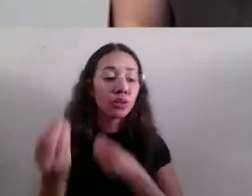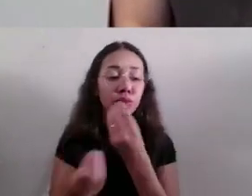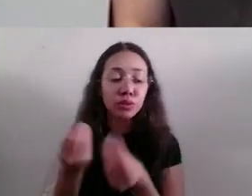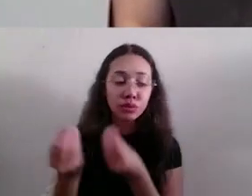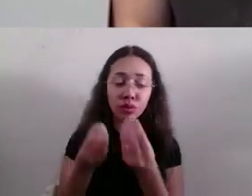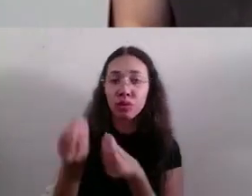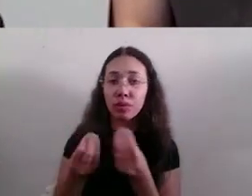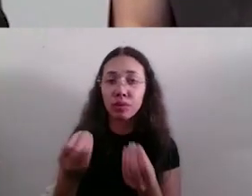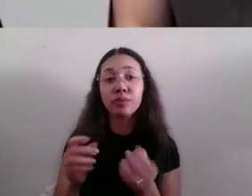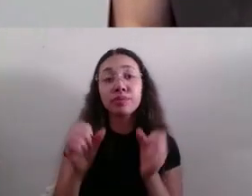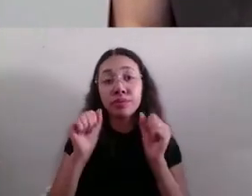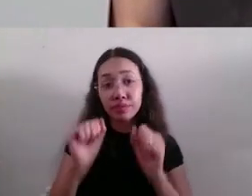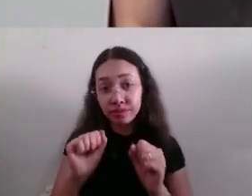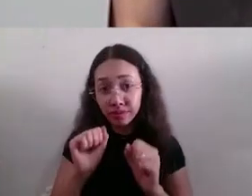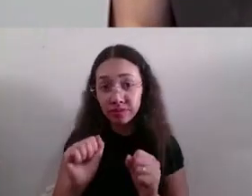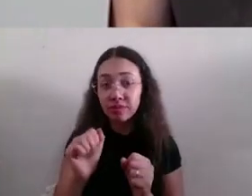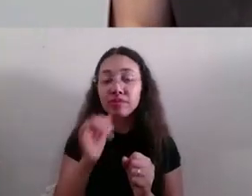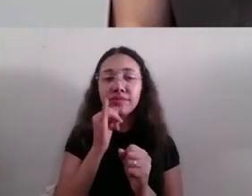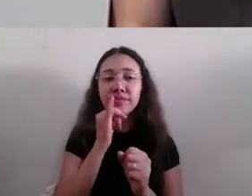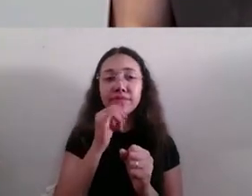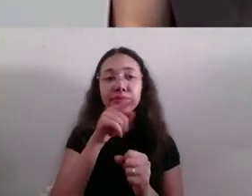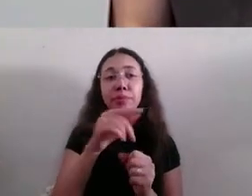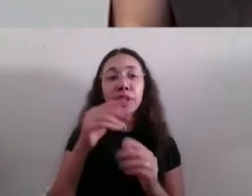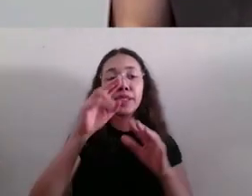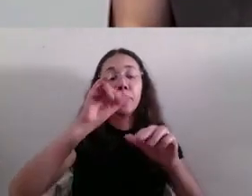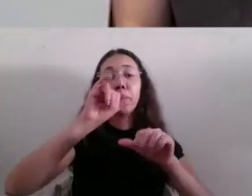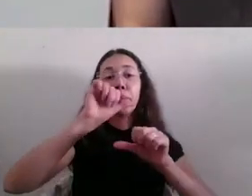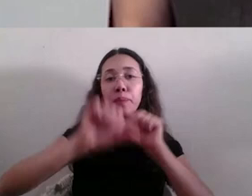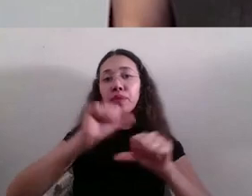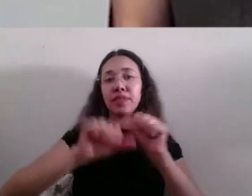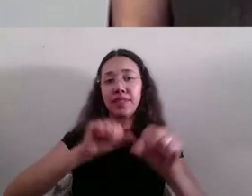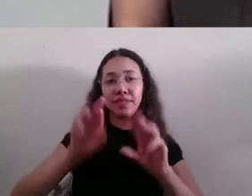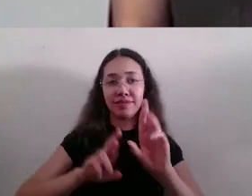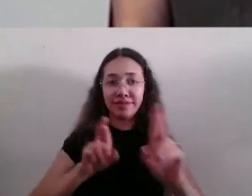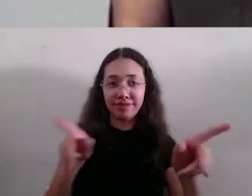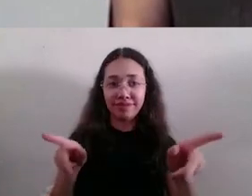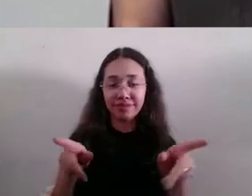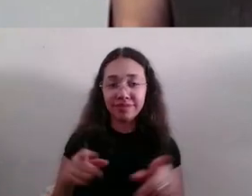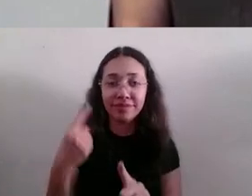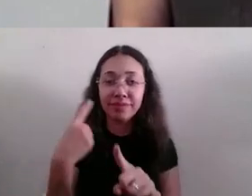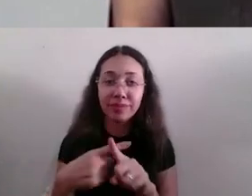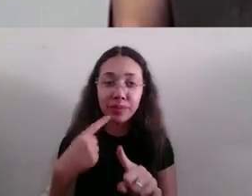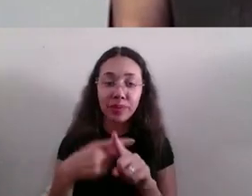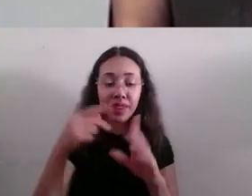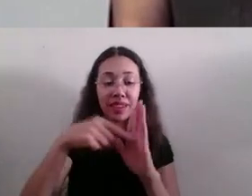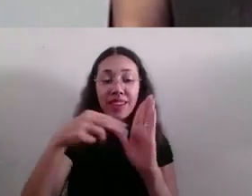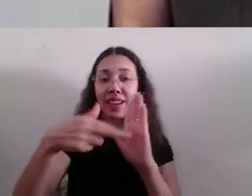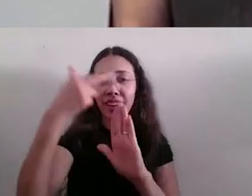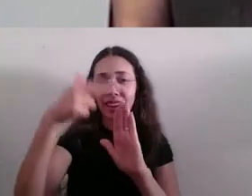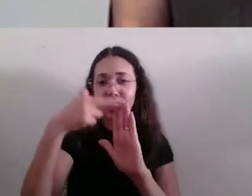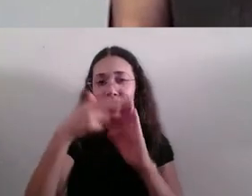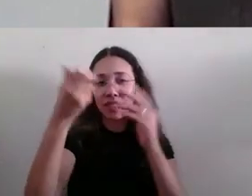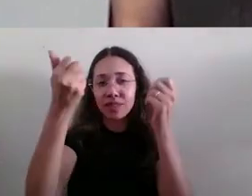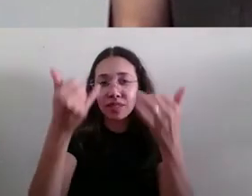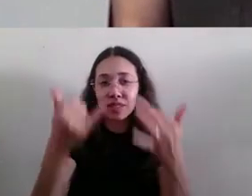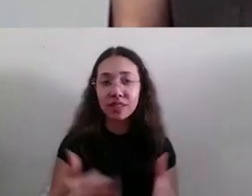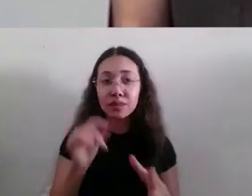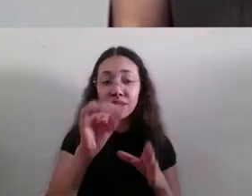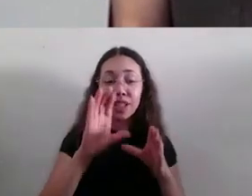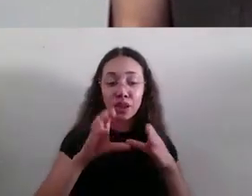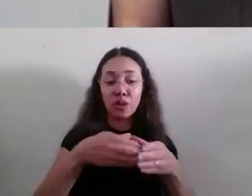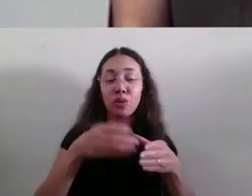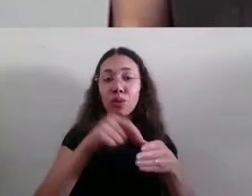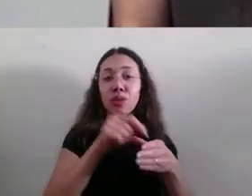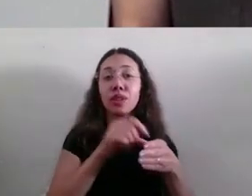distribuição ela cai pela metade. Então, no mínimo pela metade, porque a resolução estabelece que vai haver uma redução de, no